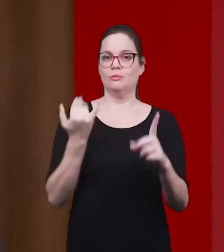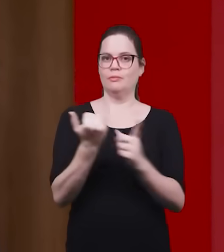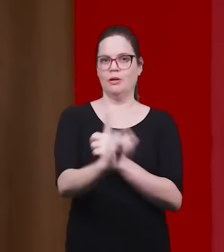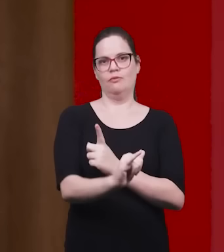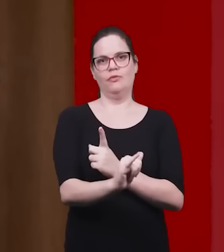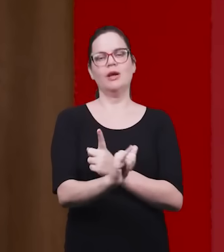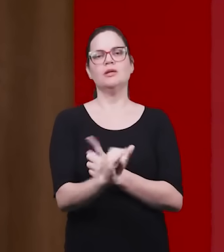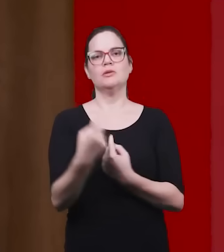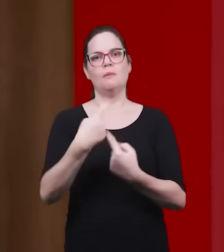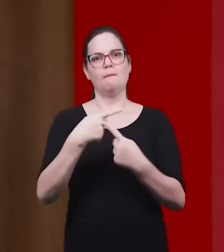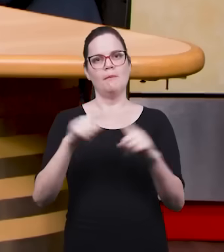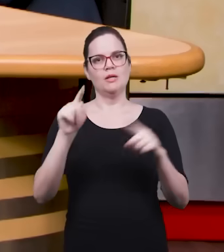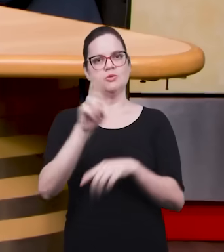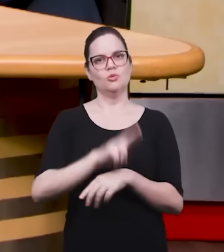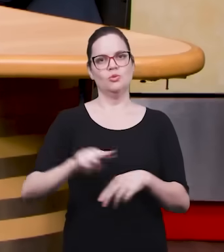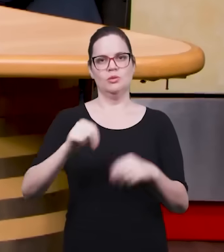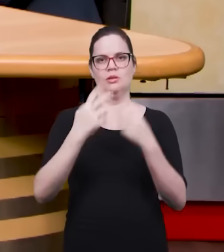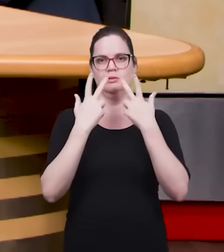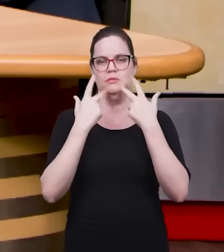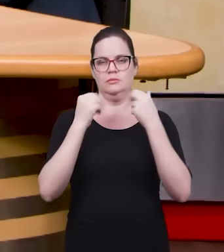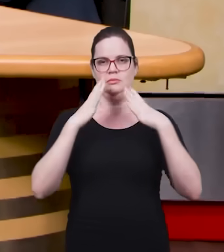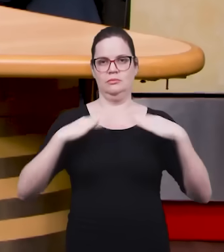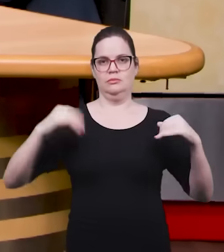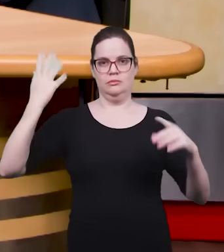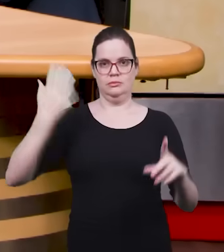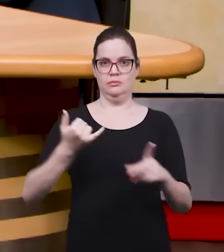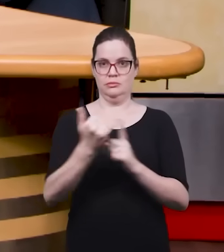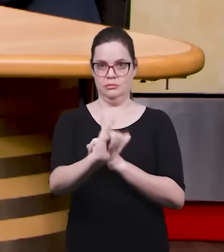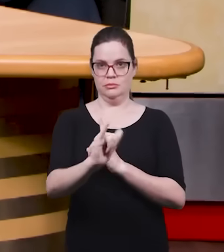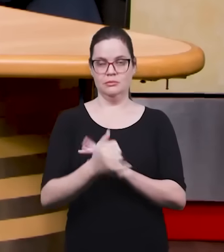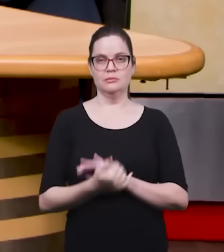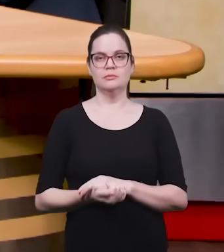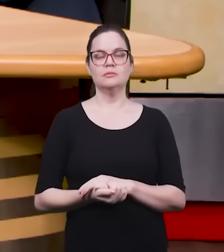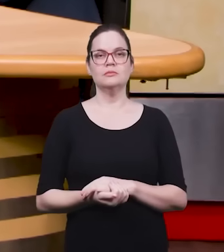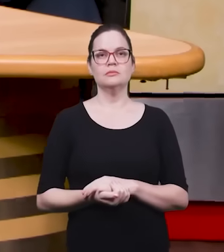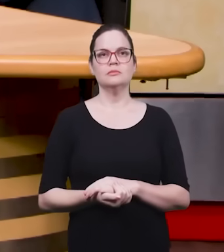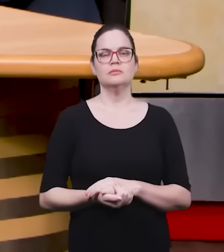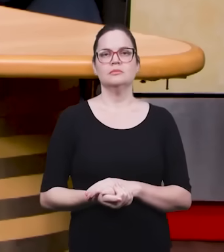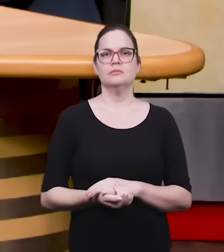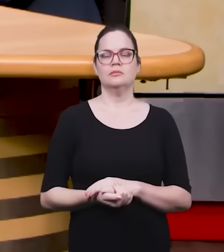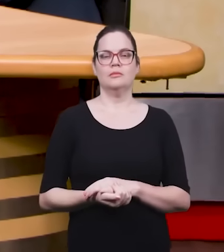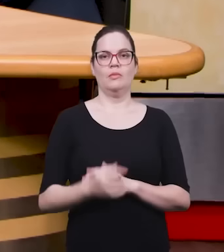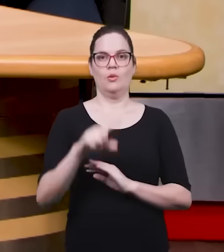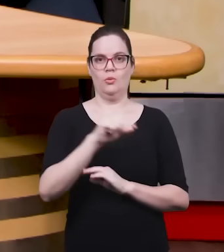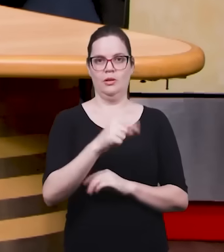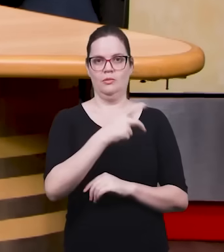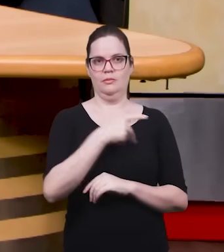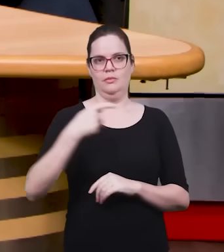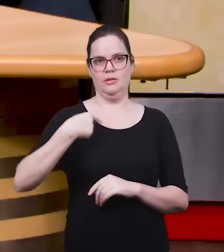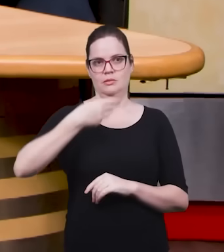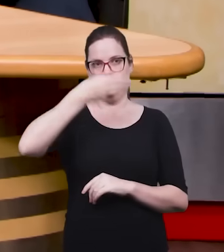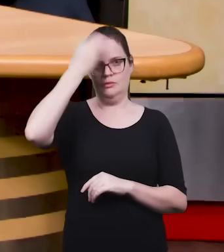da interpretação de línguas. Interpretação de línguas. Porque, na verdade, isso que o Marcelo está dizendo é o seguinte...